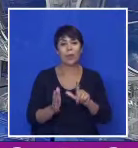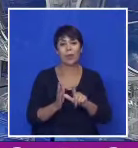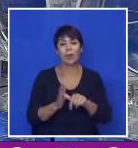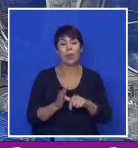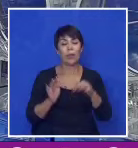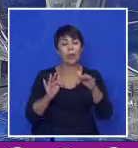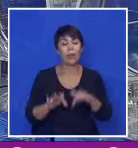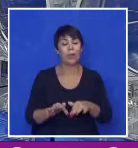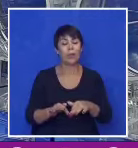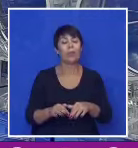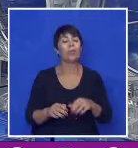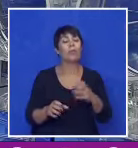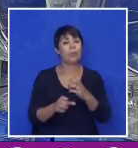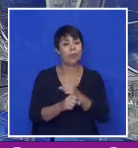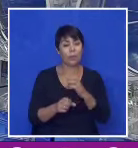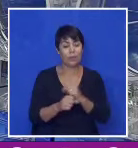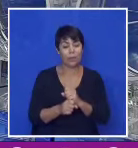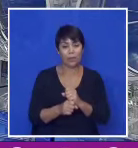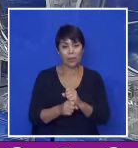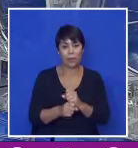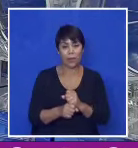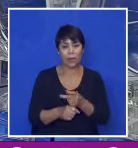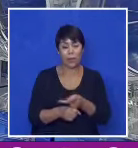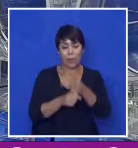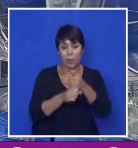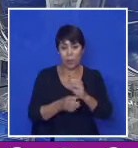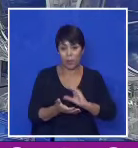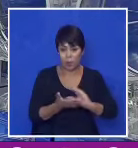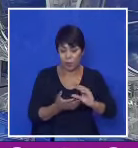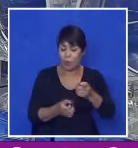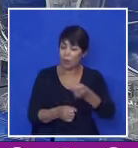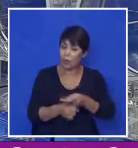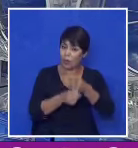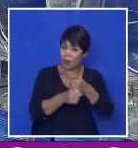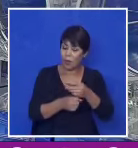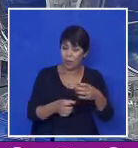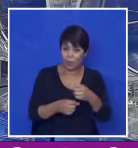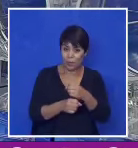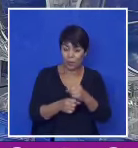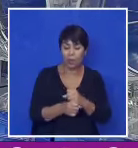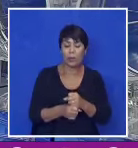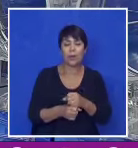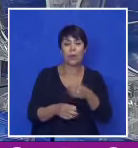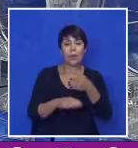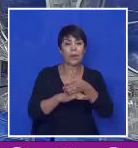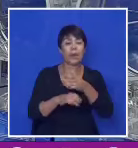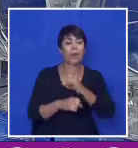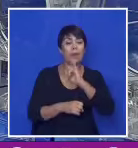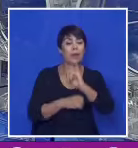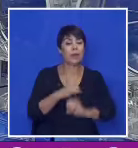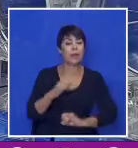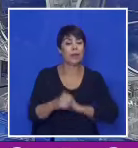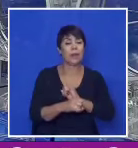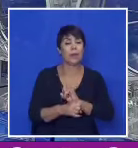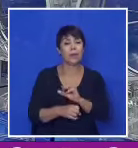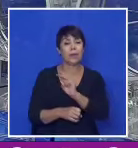após a apuração, você poderá saber de onde são as apostas vencedoras ou se o prêmio está acumulado acessando a página da Caixa na